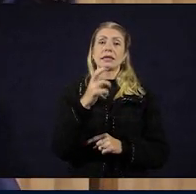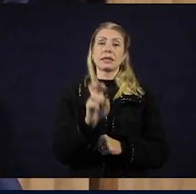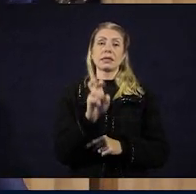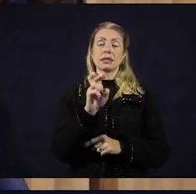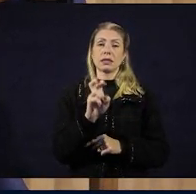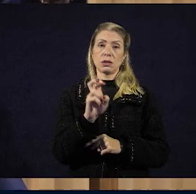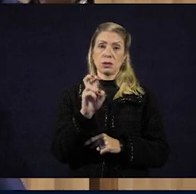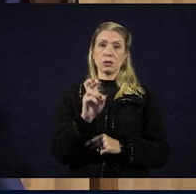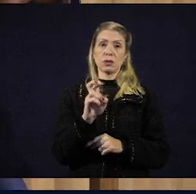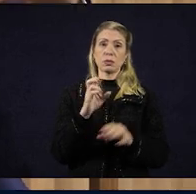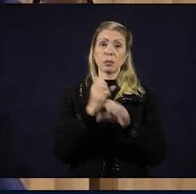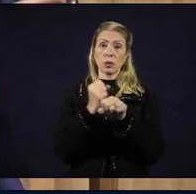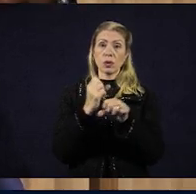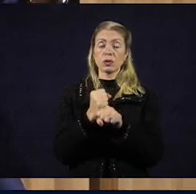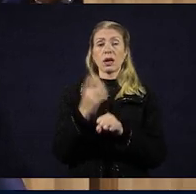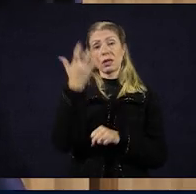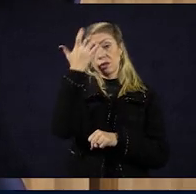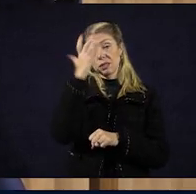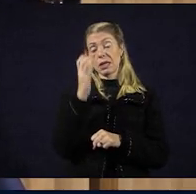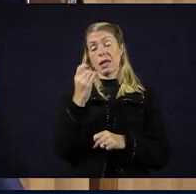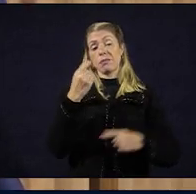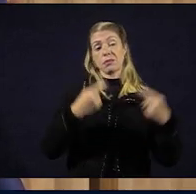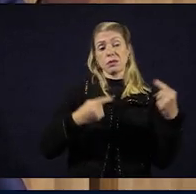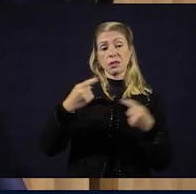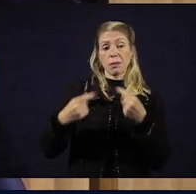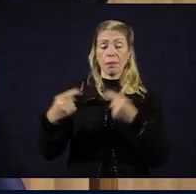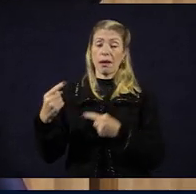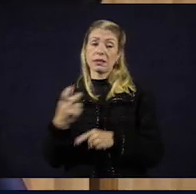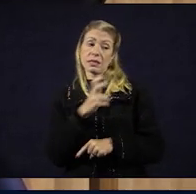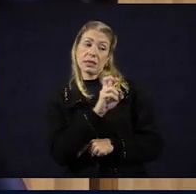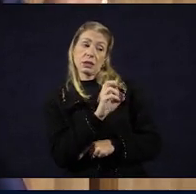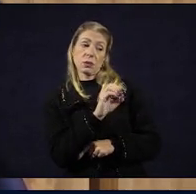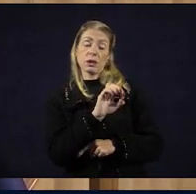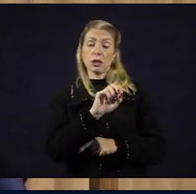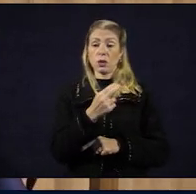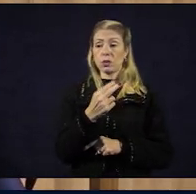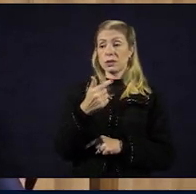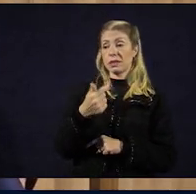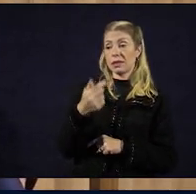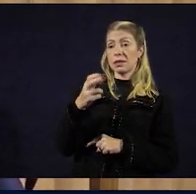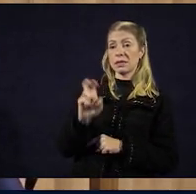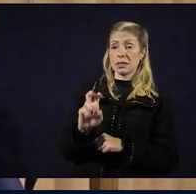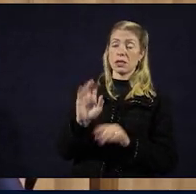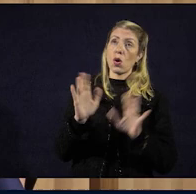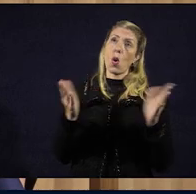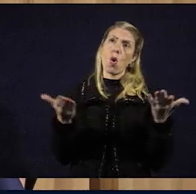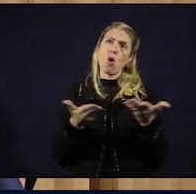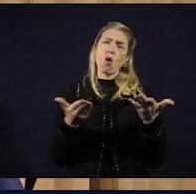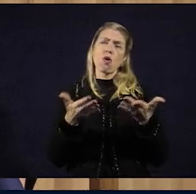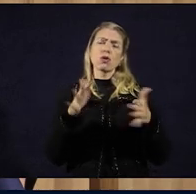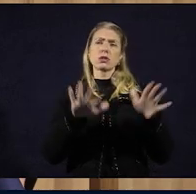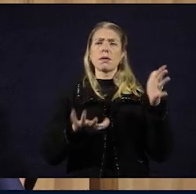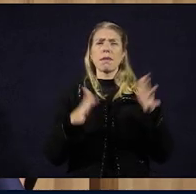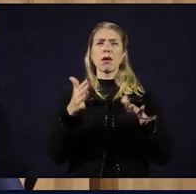vai começar um debate vai ser 50 75 até onde vai né Hoje tá mais ou menos quatro 70 É